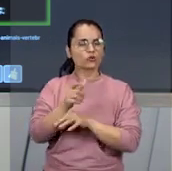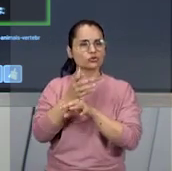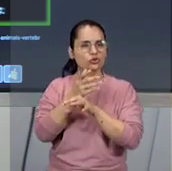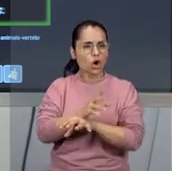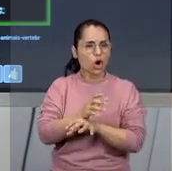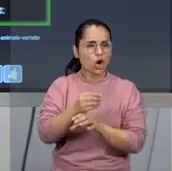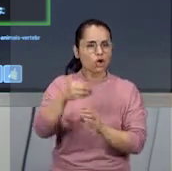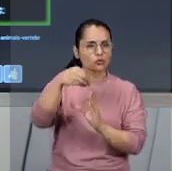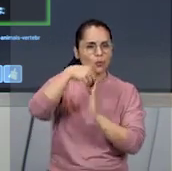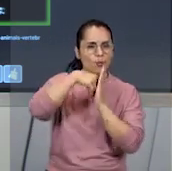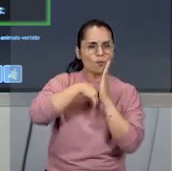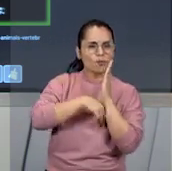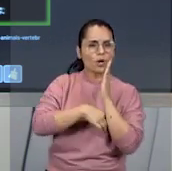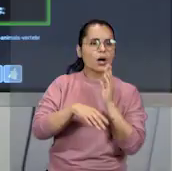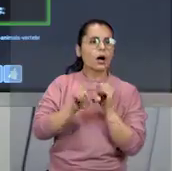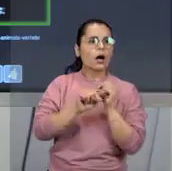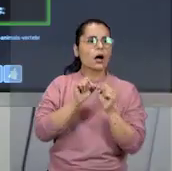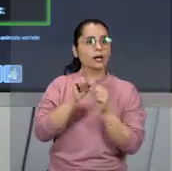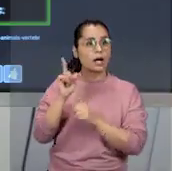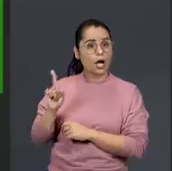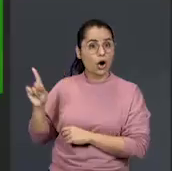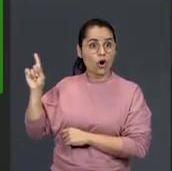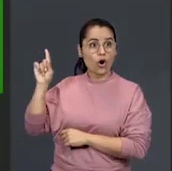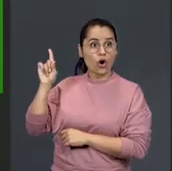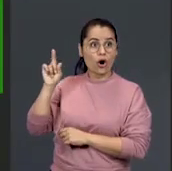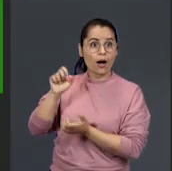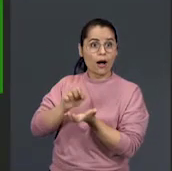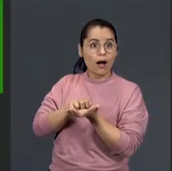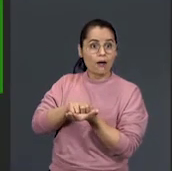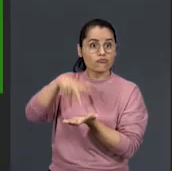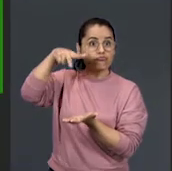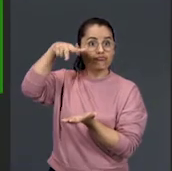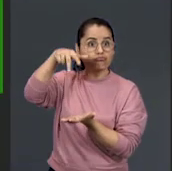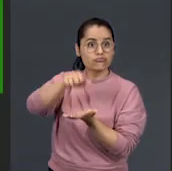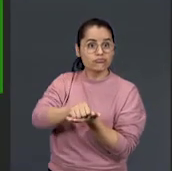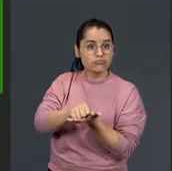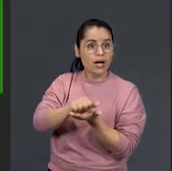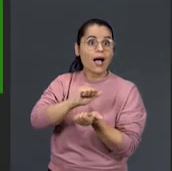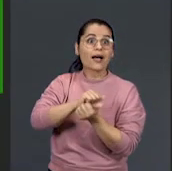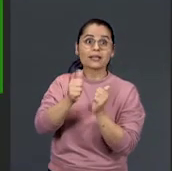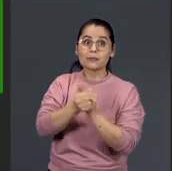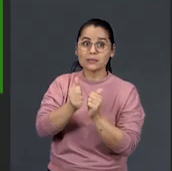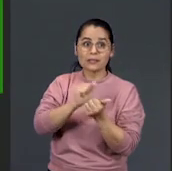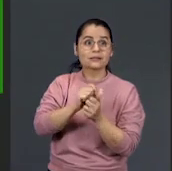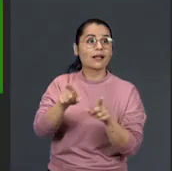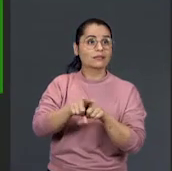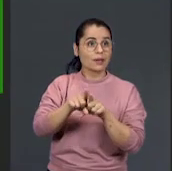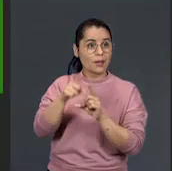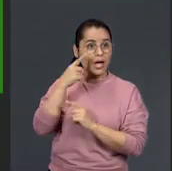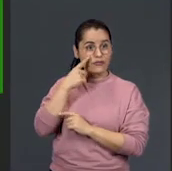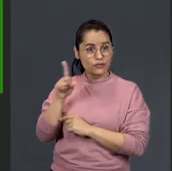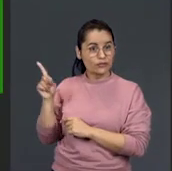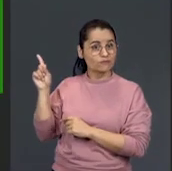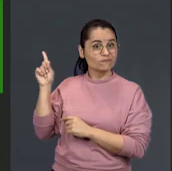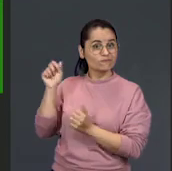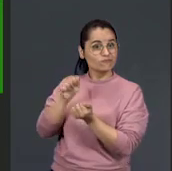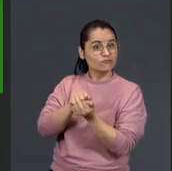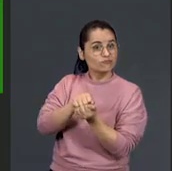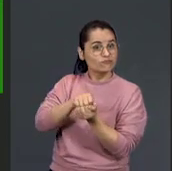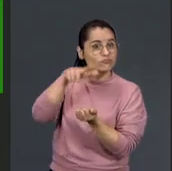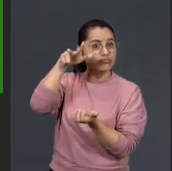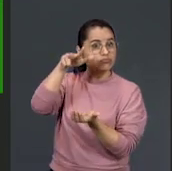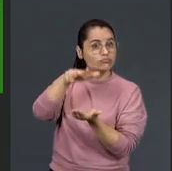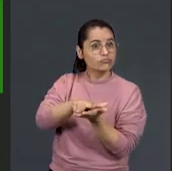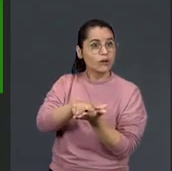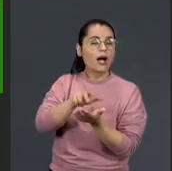tá? Aqui o anfíbio tem uma adaptação ao salto também, o uróstilo aqui, ó, ele tem uma vértebra mais curta, tá vendo? Tá?